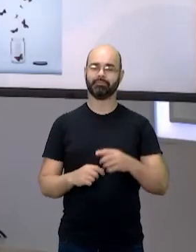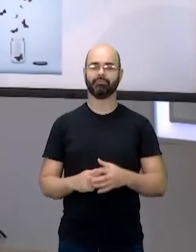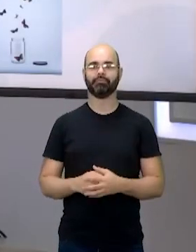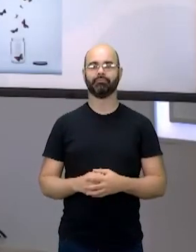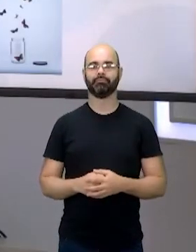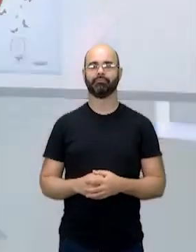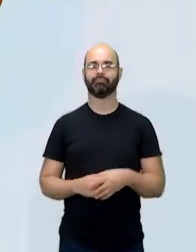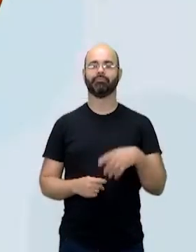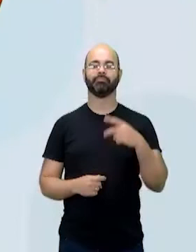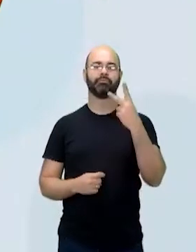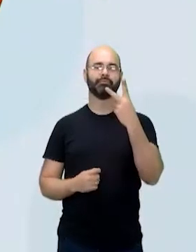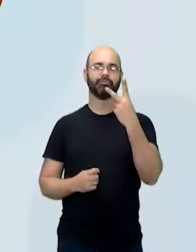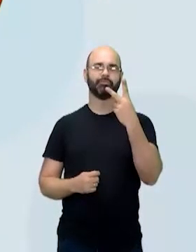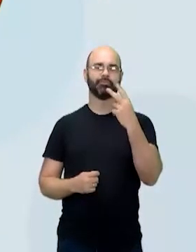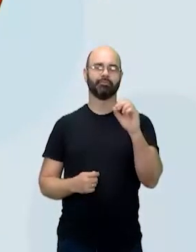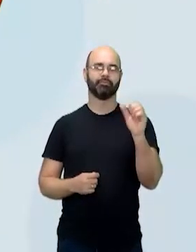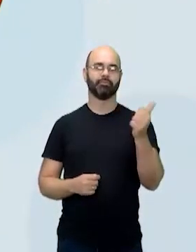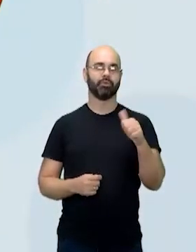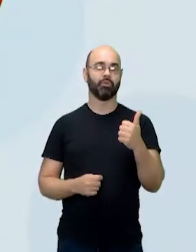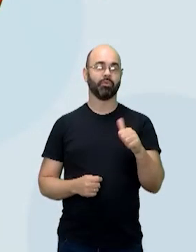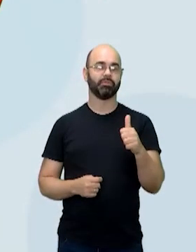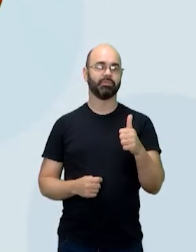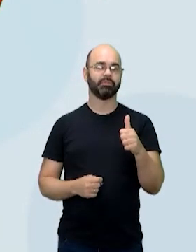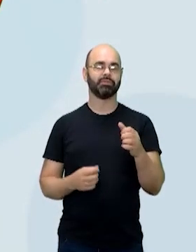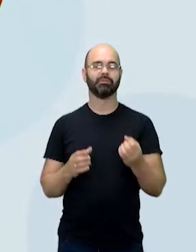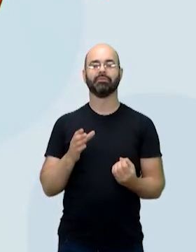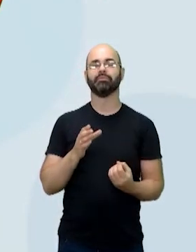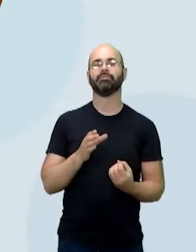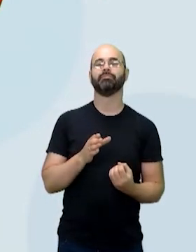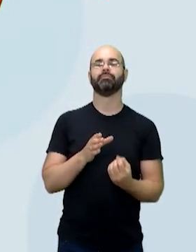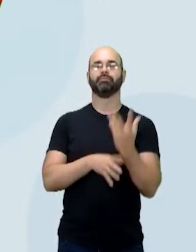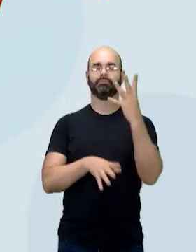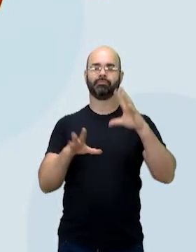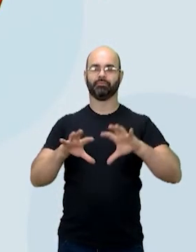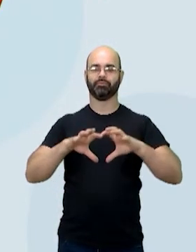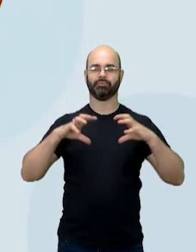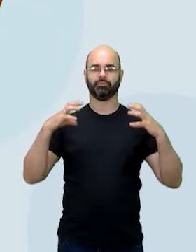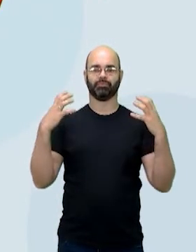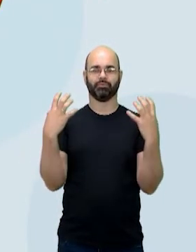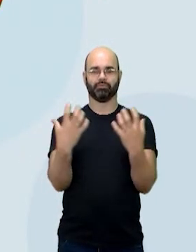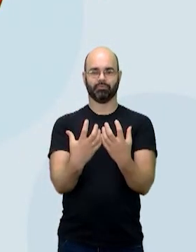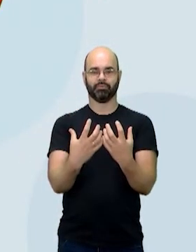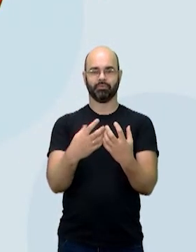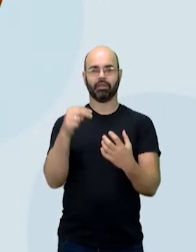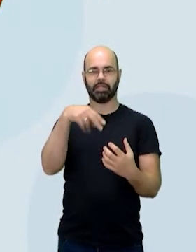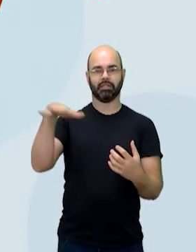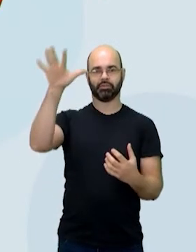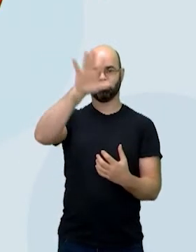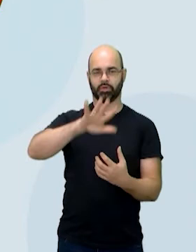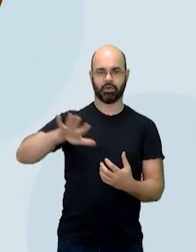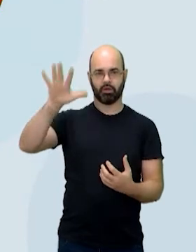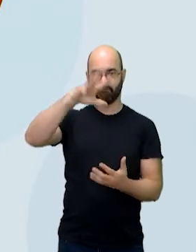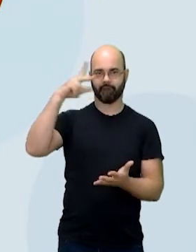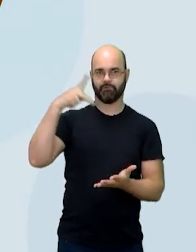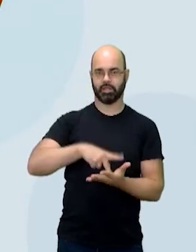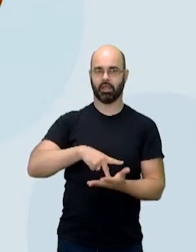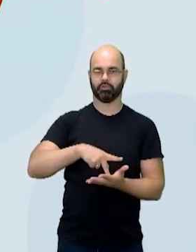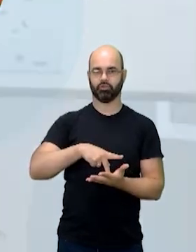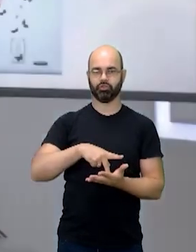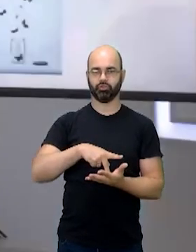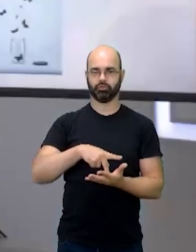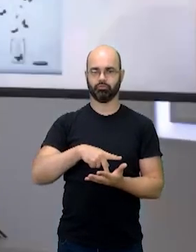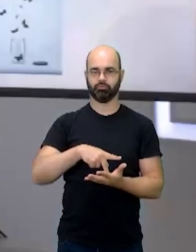Em 2011, foi montado a Comissão Nacional da Verdade. A Comissão Nacional da Verdade, volta aqui para